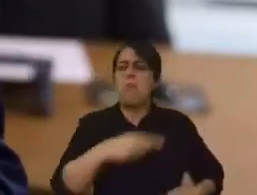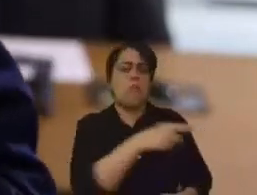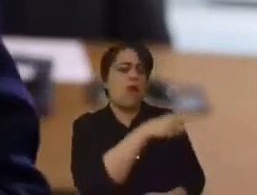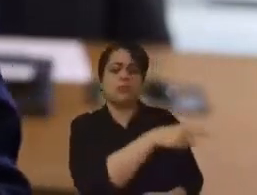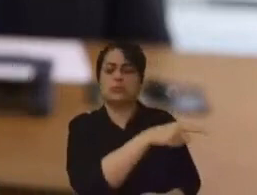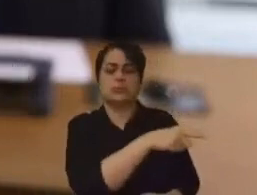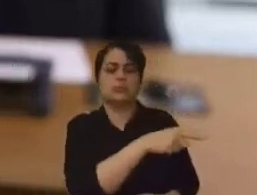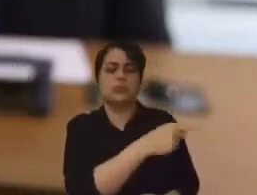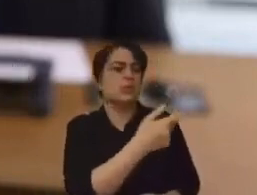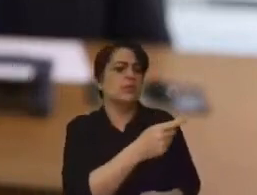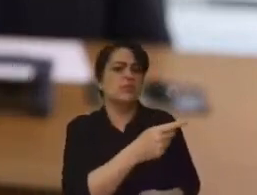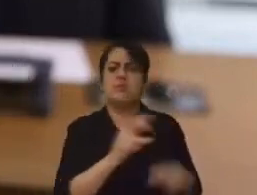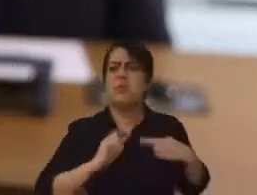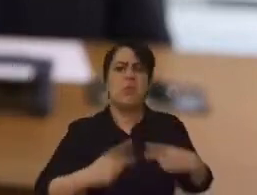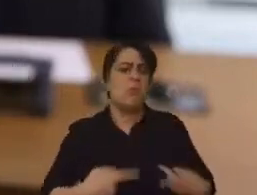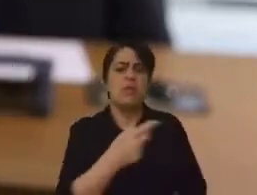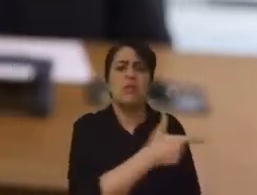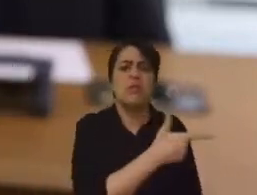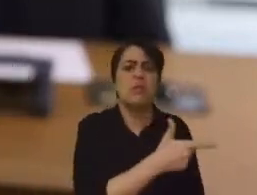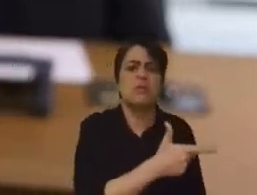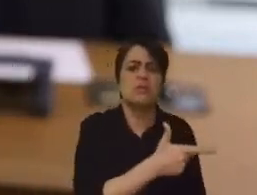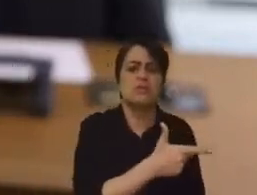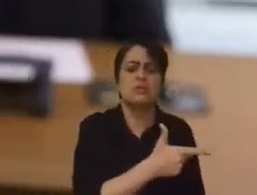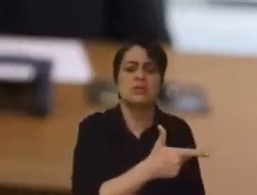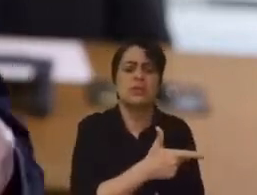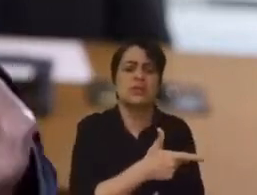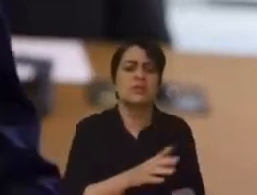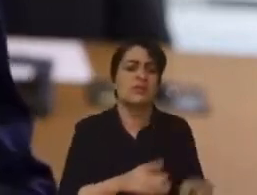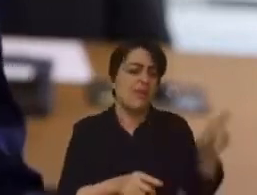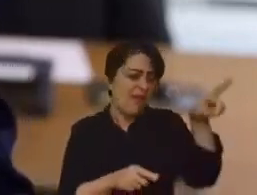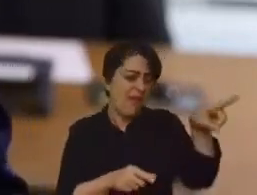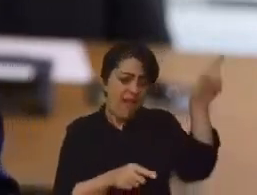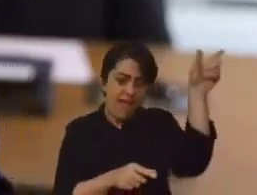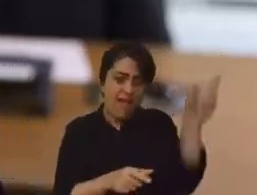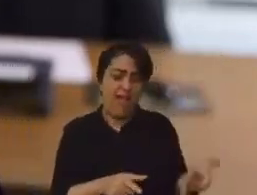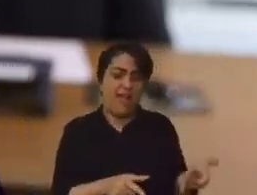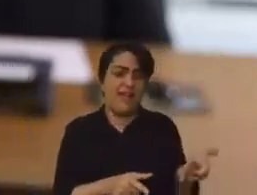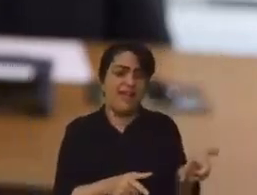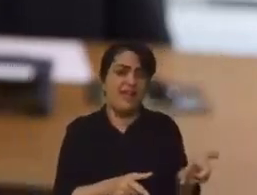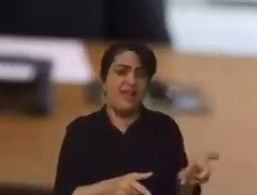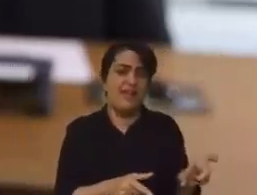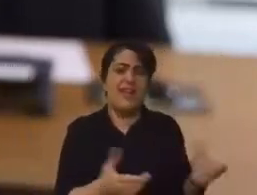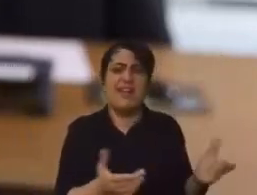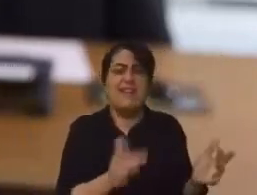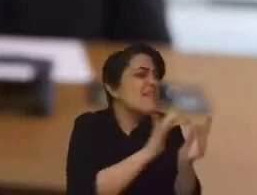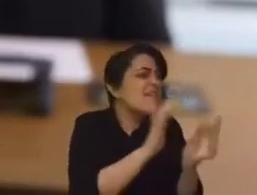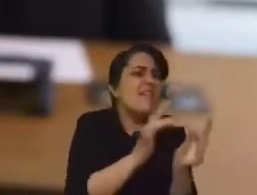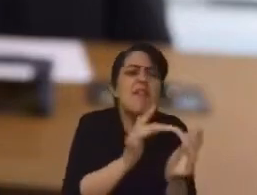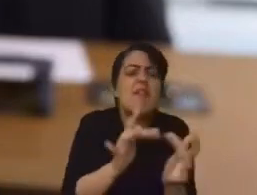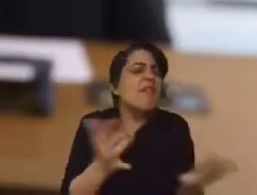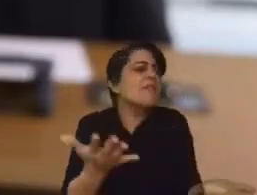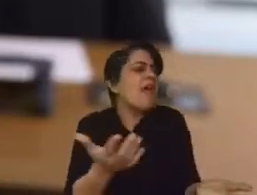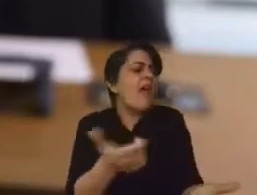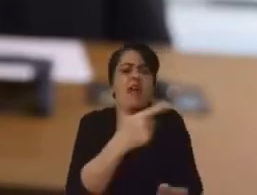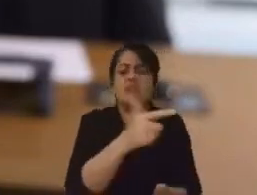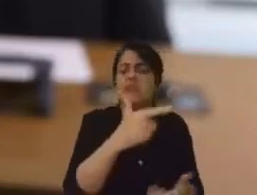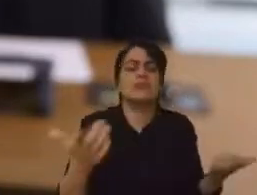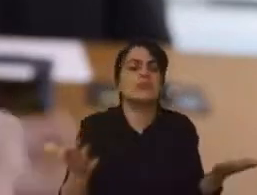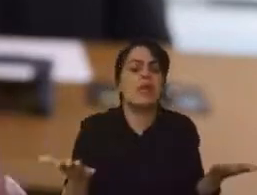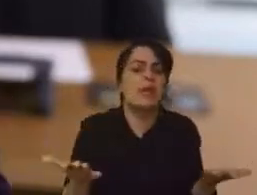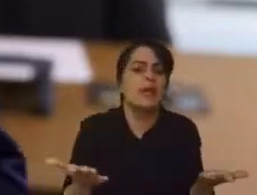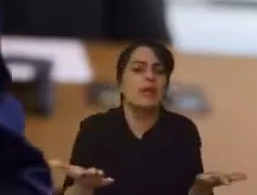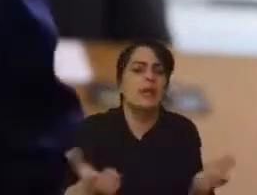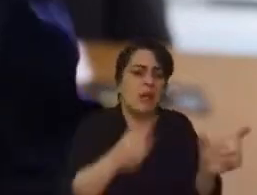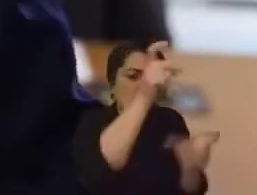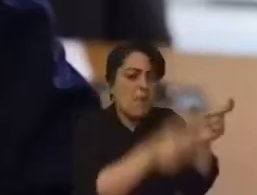seja, ele é um incivilizado, ele não convive com ninguém, ele não convive com os dirigentes sindicais, ele não convive com